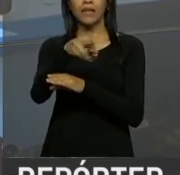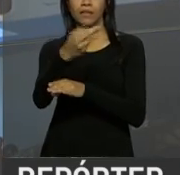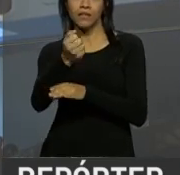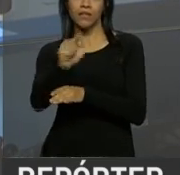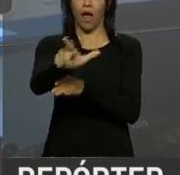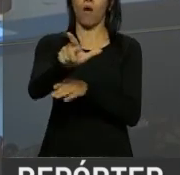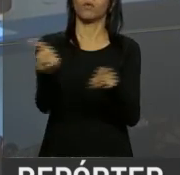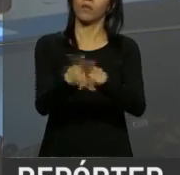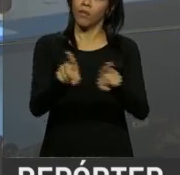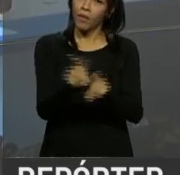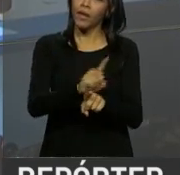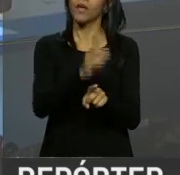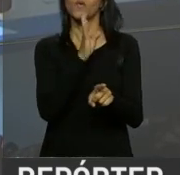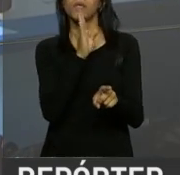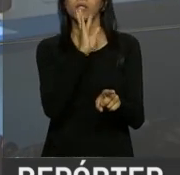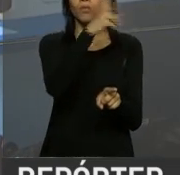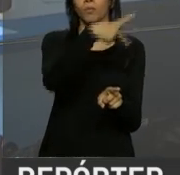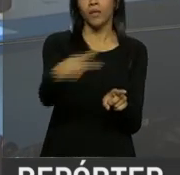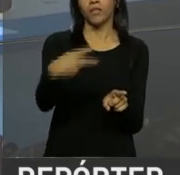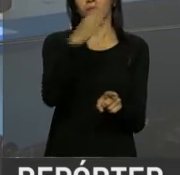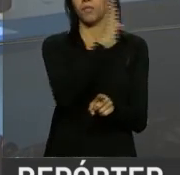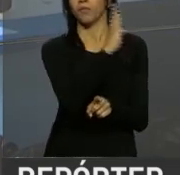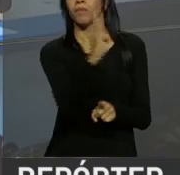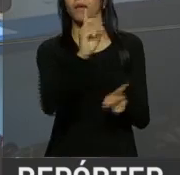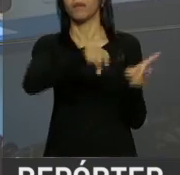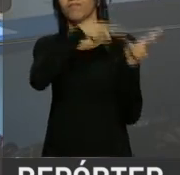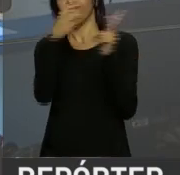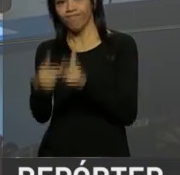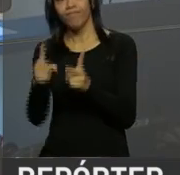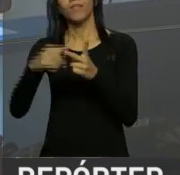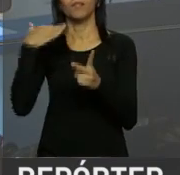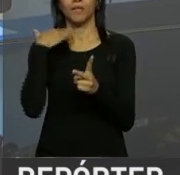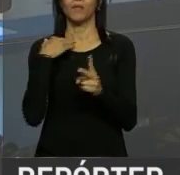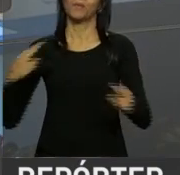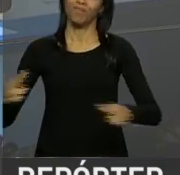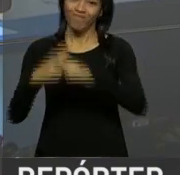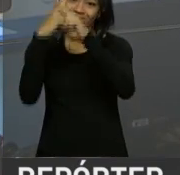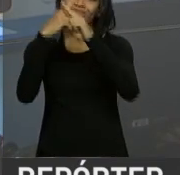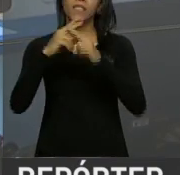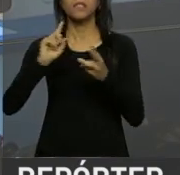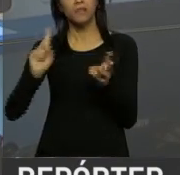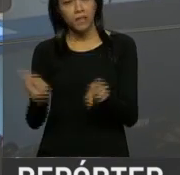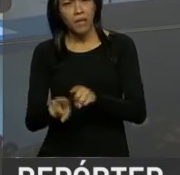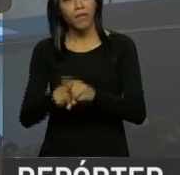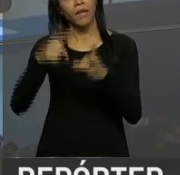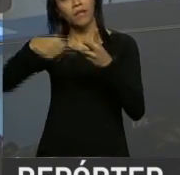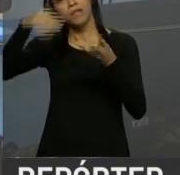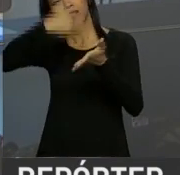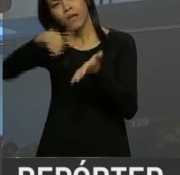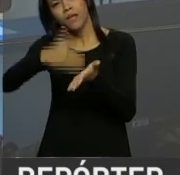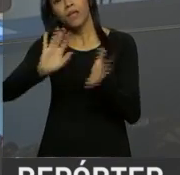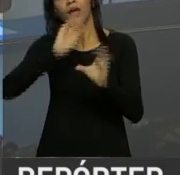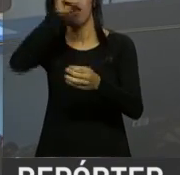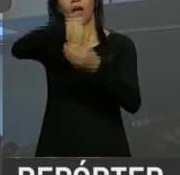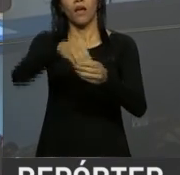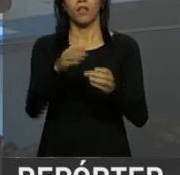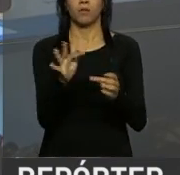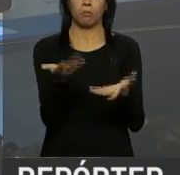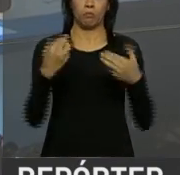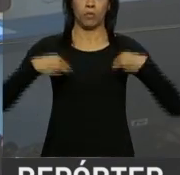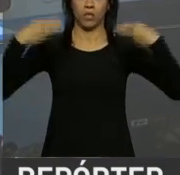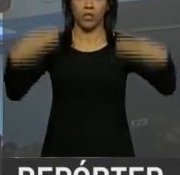novos presidentes do Banco do Brasil e da Caixa Econômica Federal, além dos secretários do Ministério da Fazenda. Na